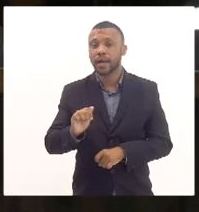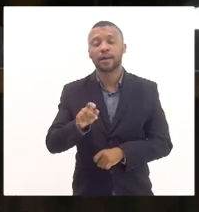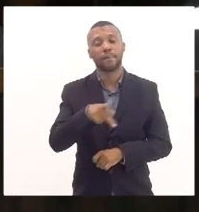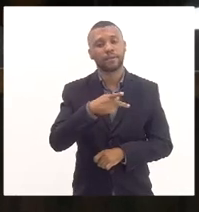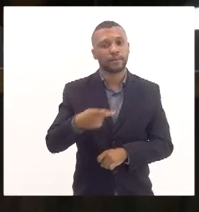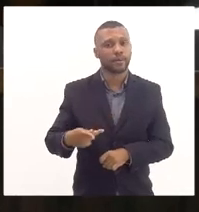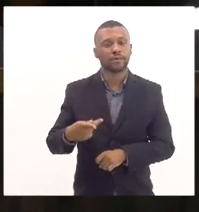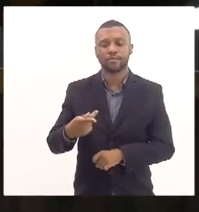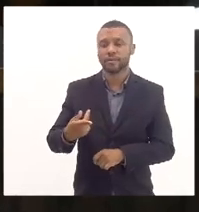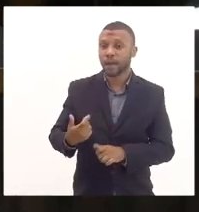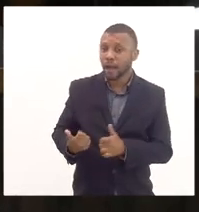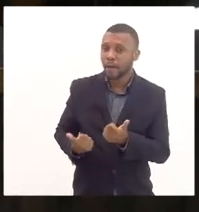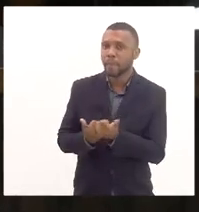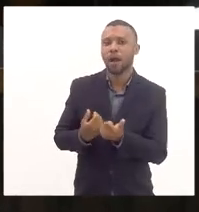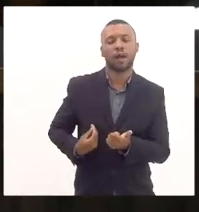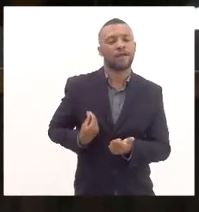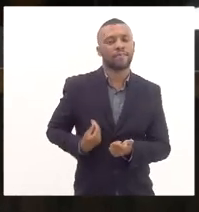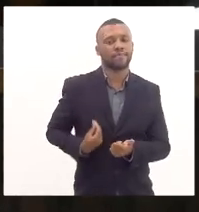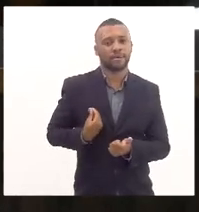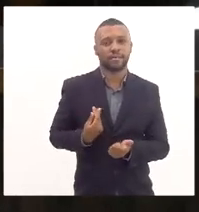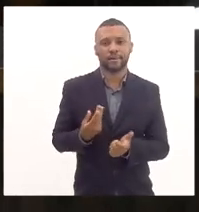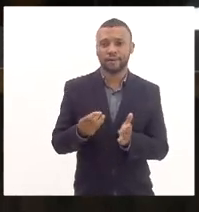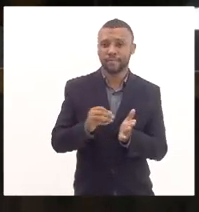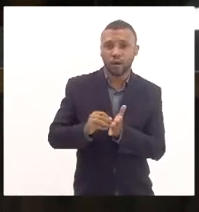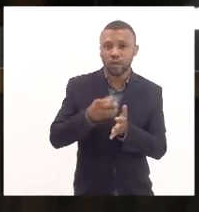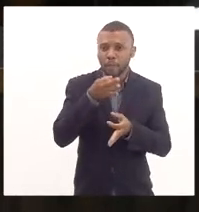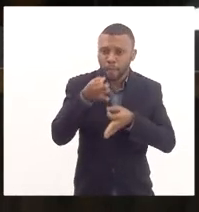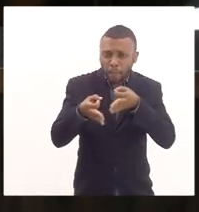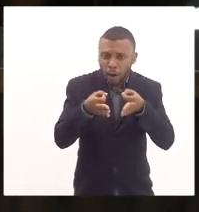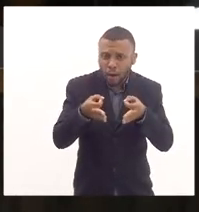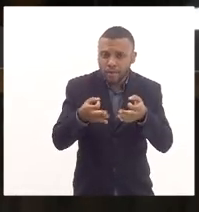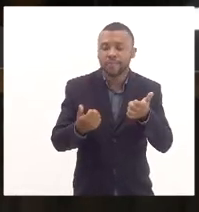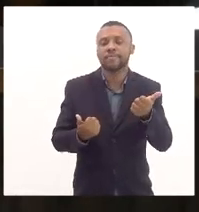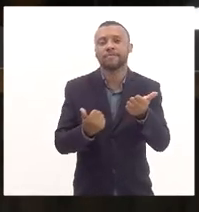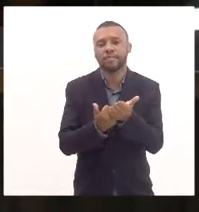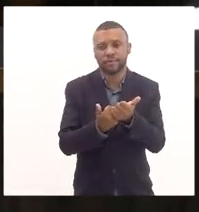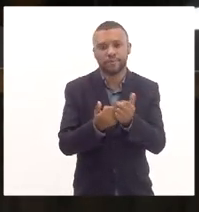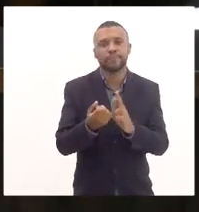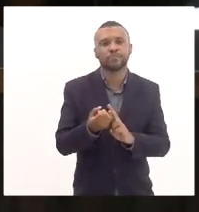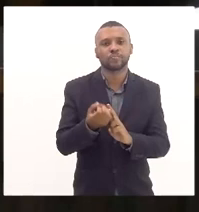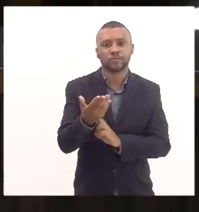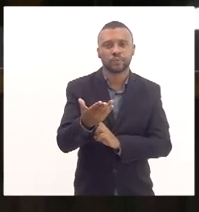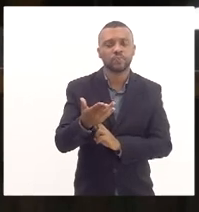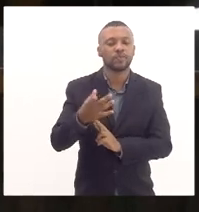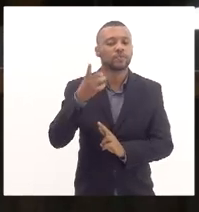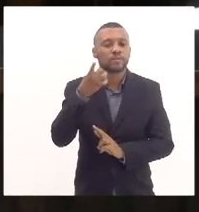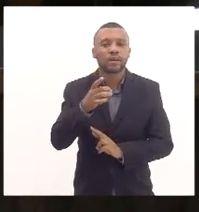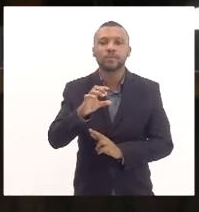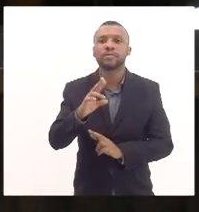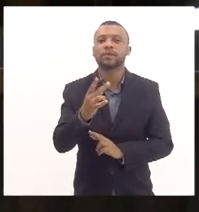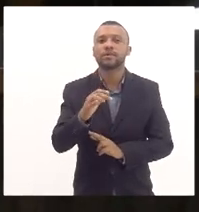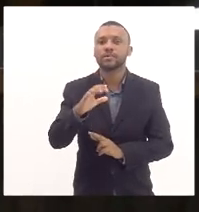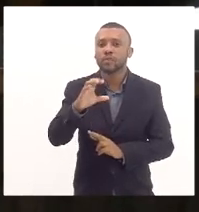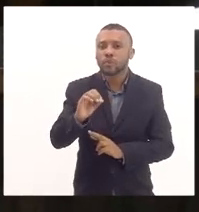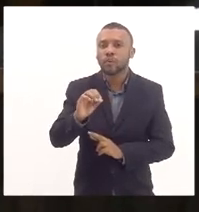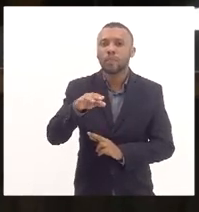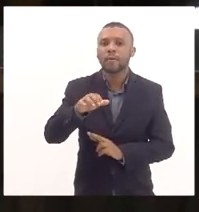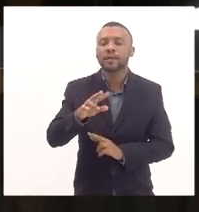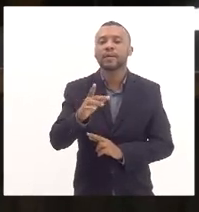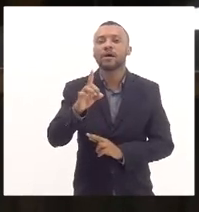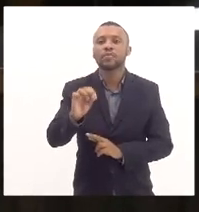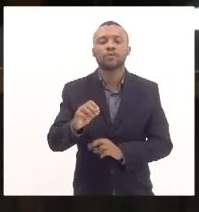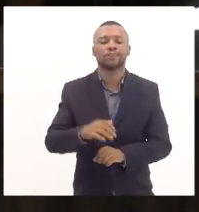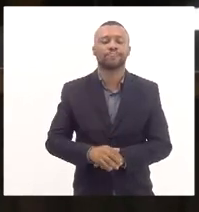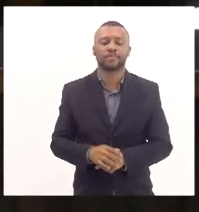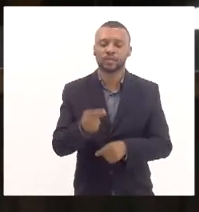parecida a comissão de normas internas e proposições externas favorável relator Deputado Chico Machado tem